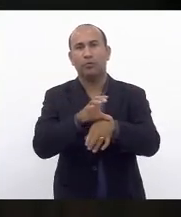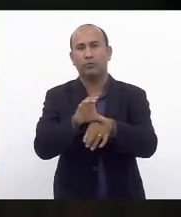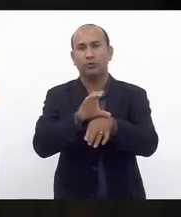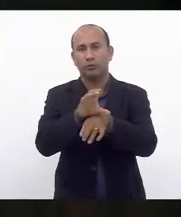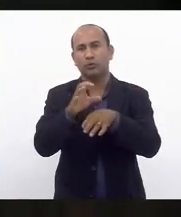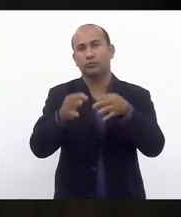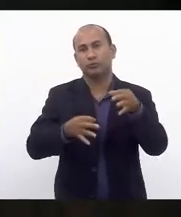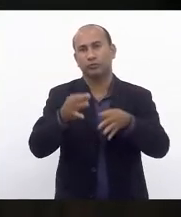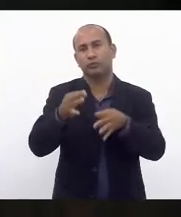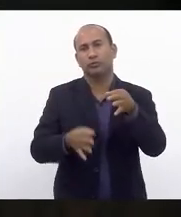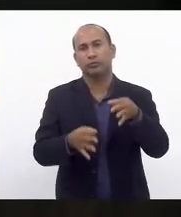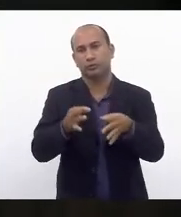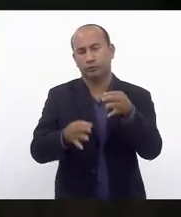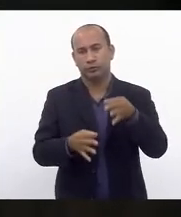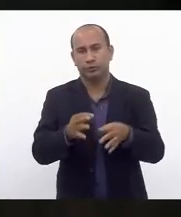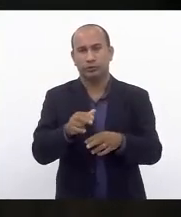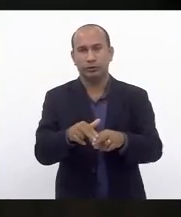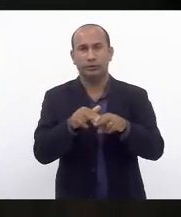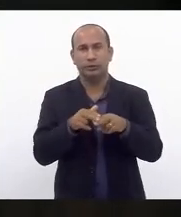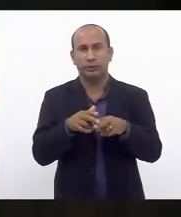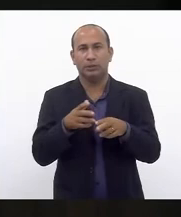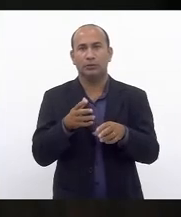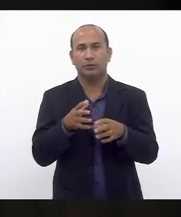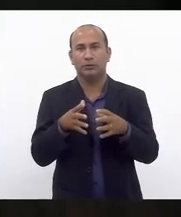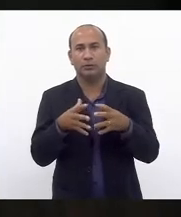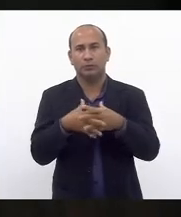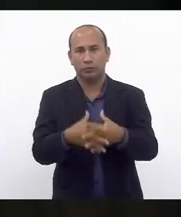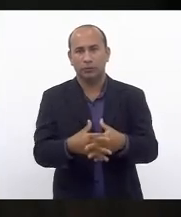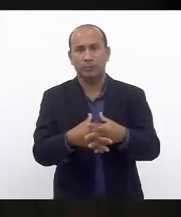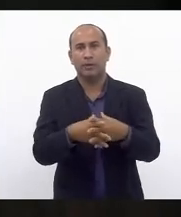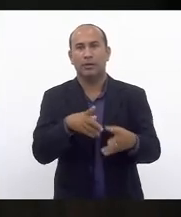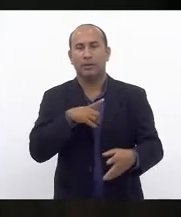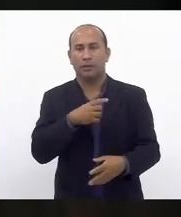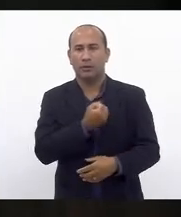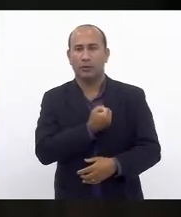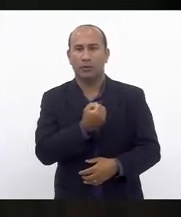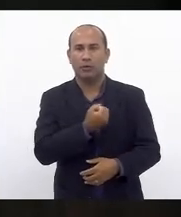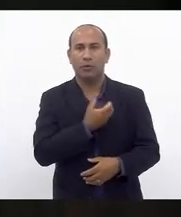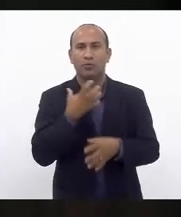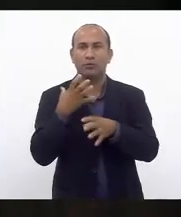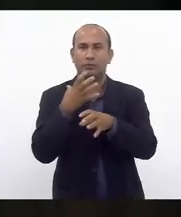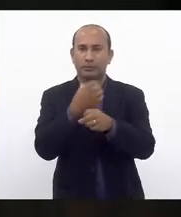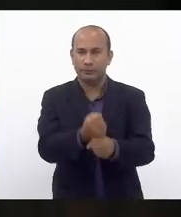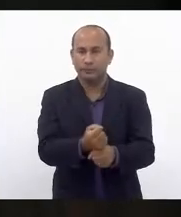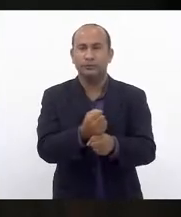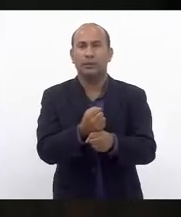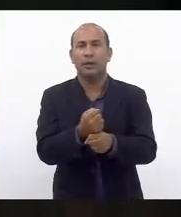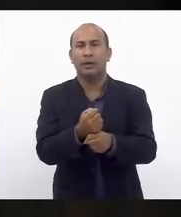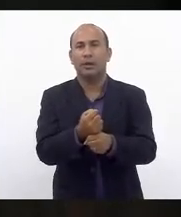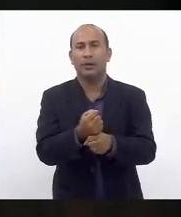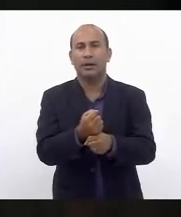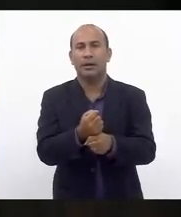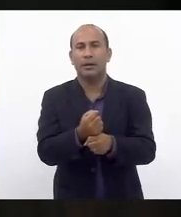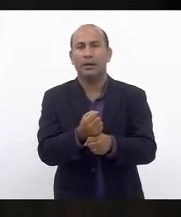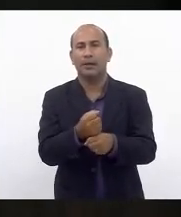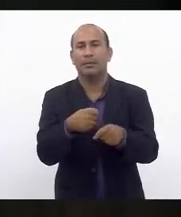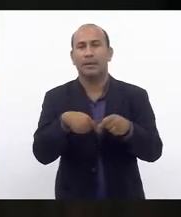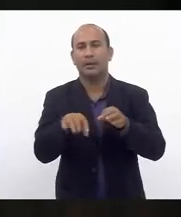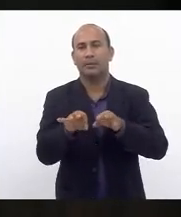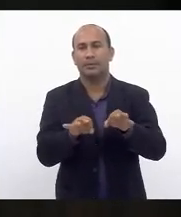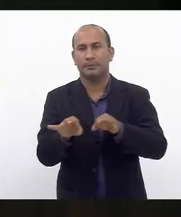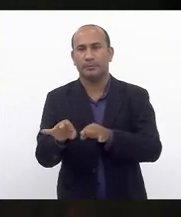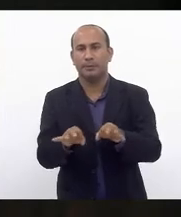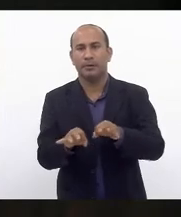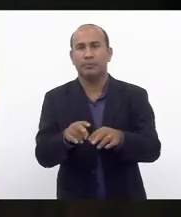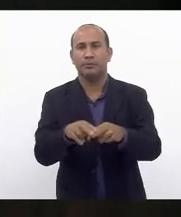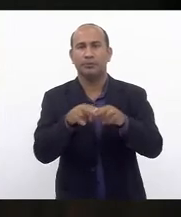Justiça, de Legislação Constitucional Complementar e Códigos, e de Orçamento, Finanças, Casinação Financeira e Controle. Para emitir